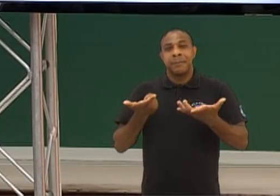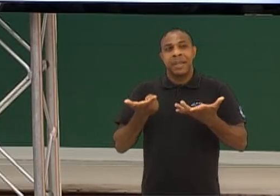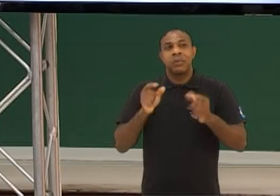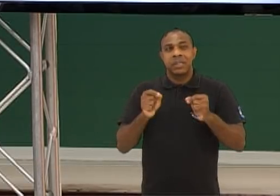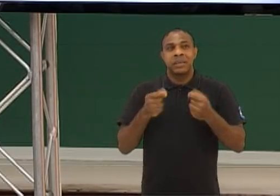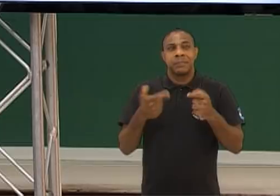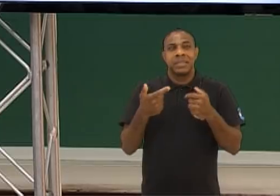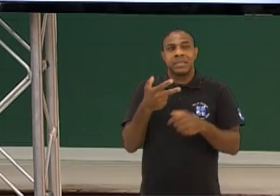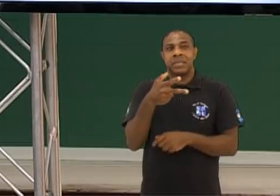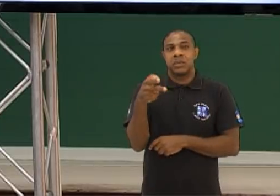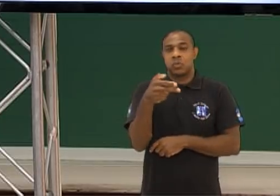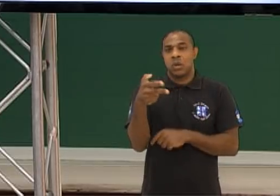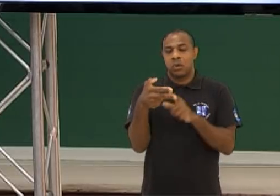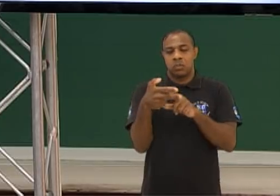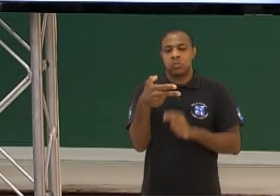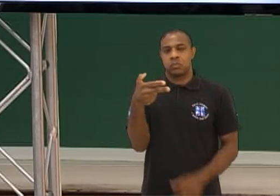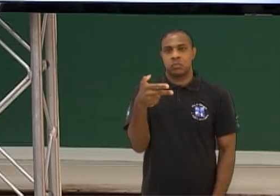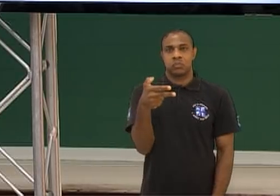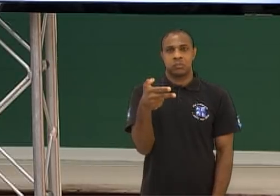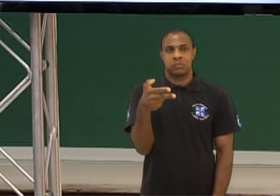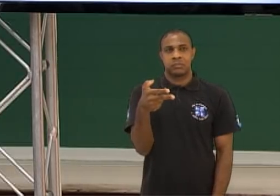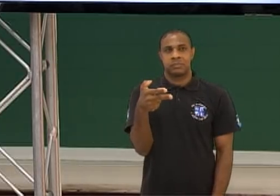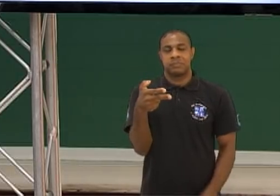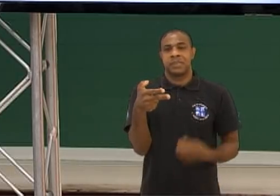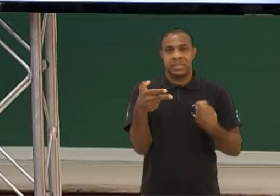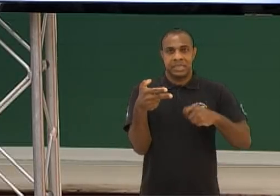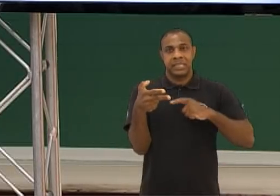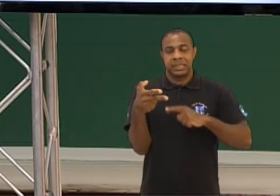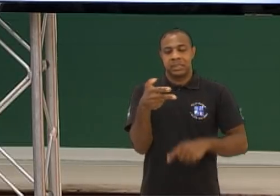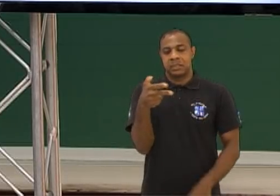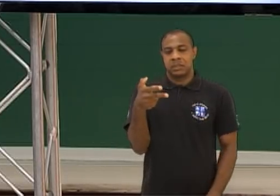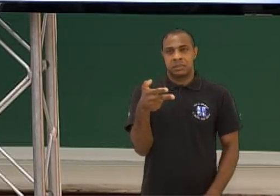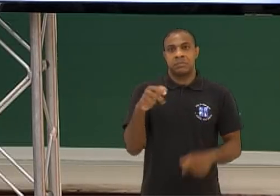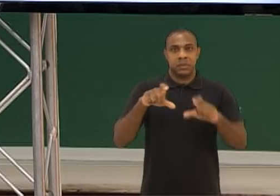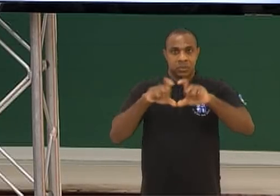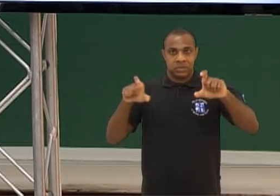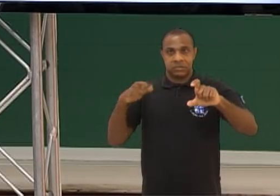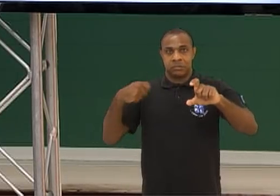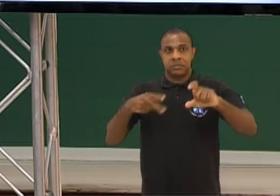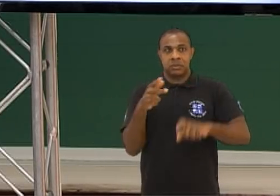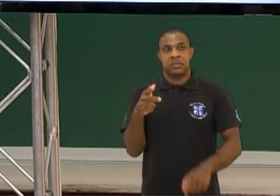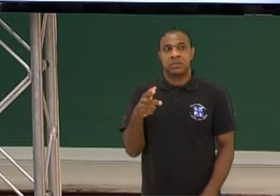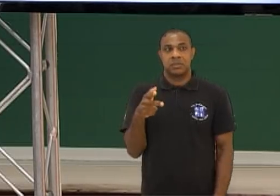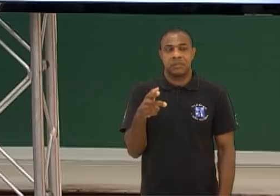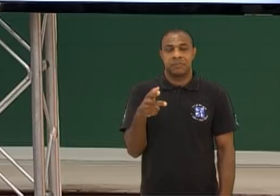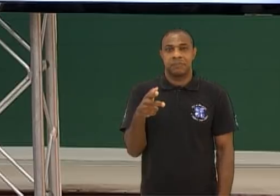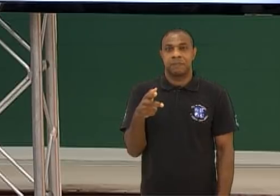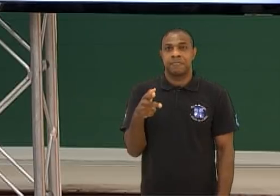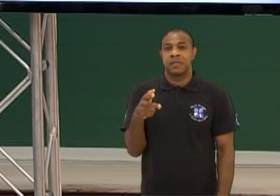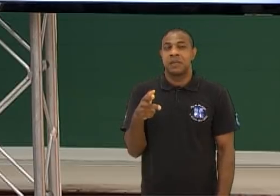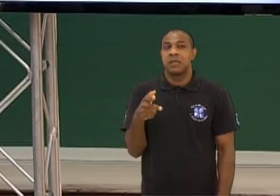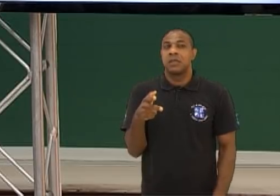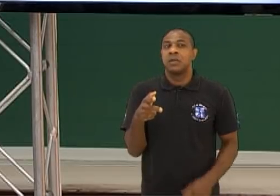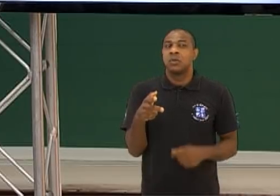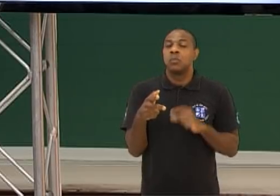igual. Mas o que significa equação? Equação significa que tem